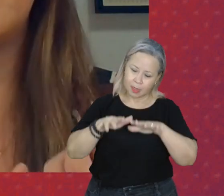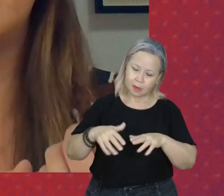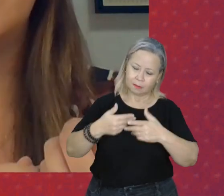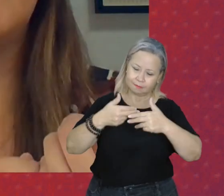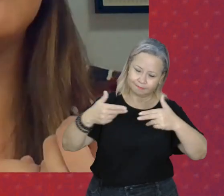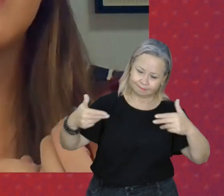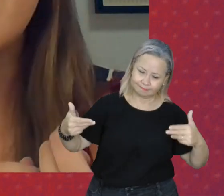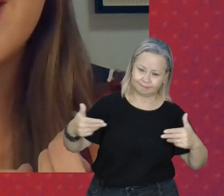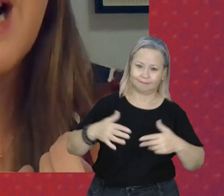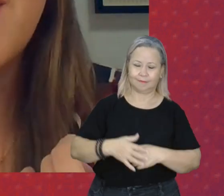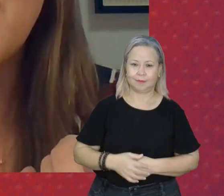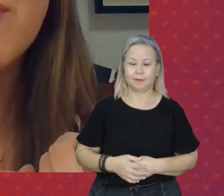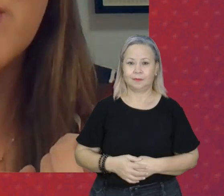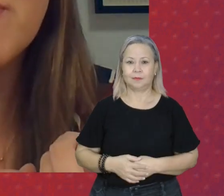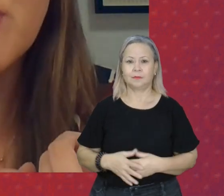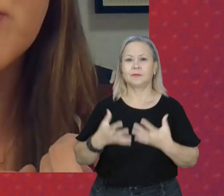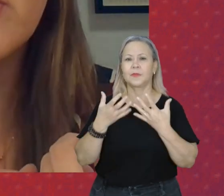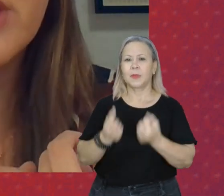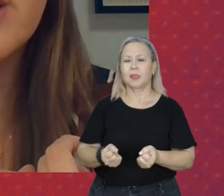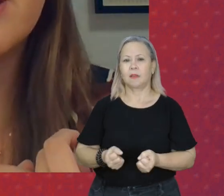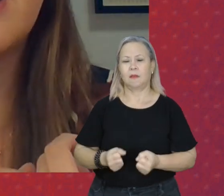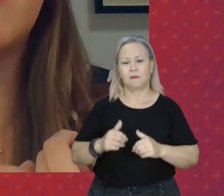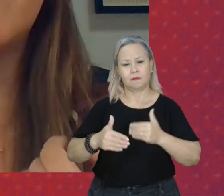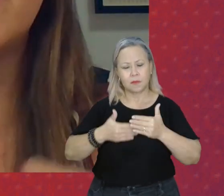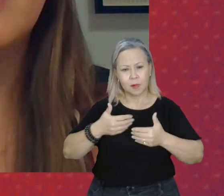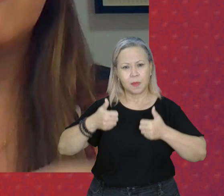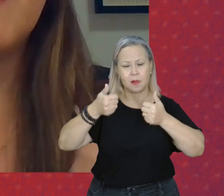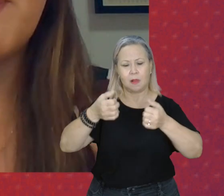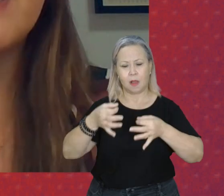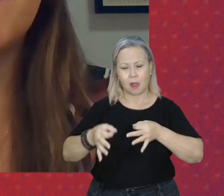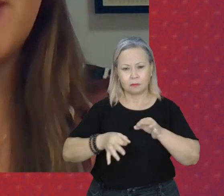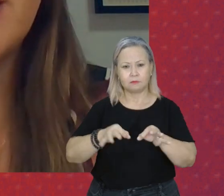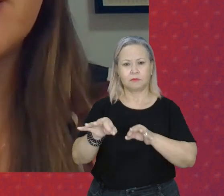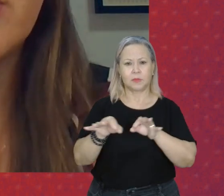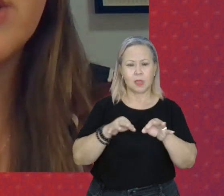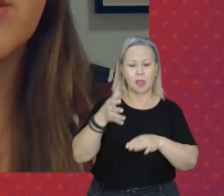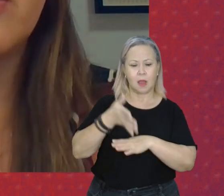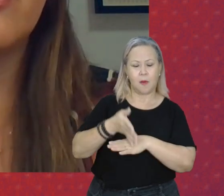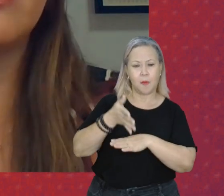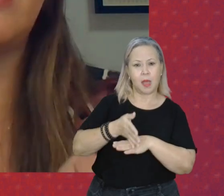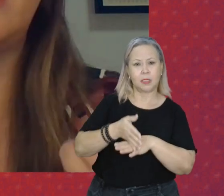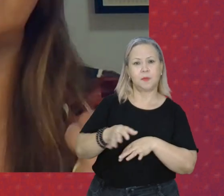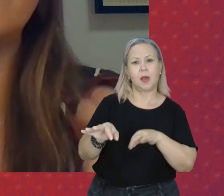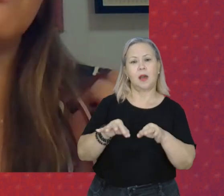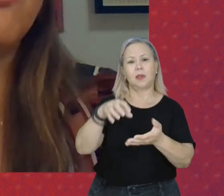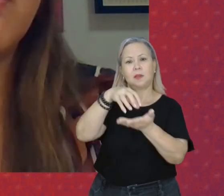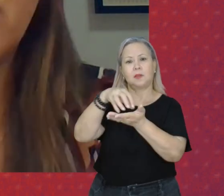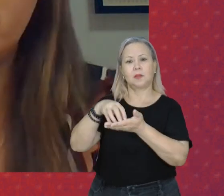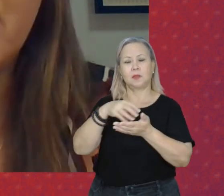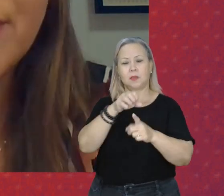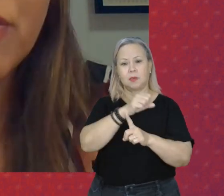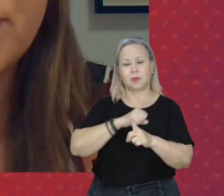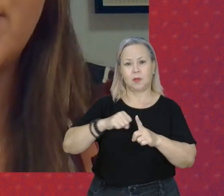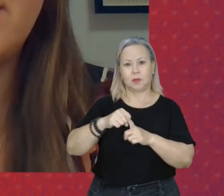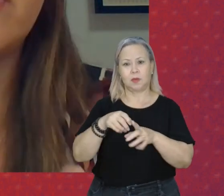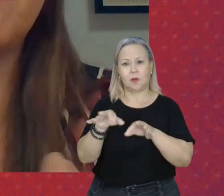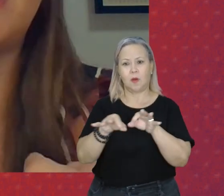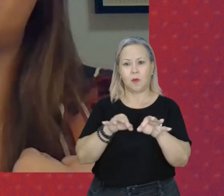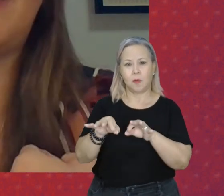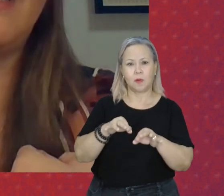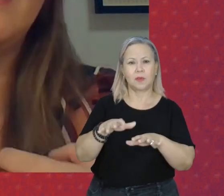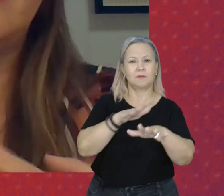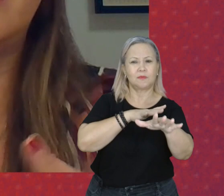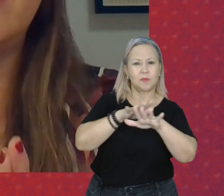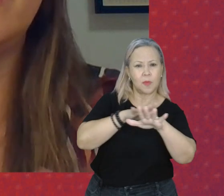Outra coisa, vamos lançar, vamos nos organizar, vamos participar das organizações sociais, vamos montar movimentos,